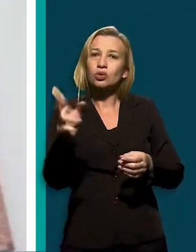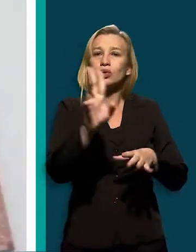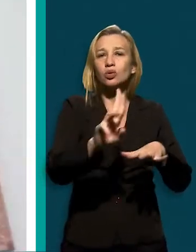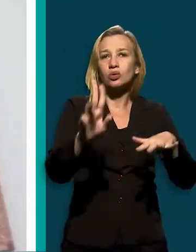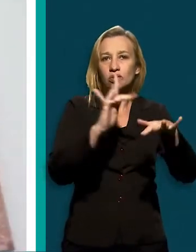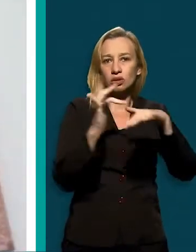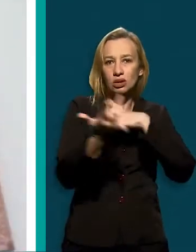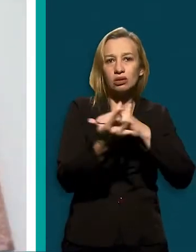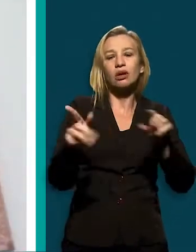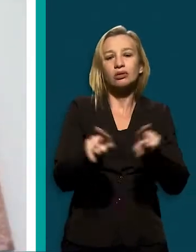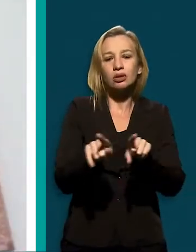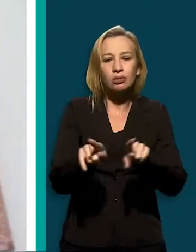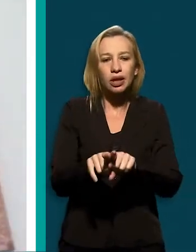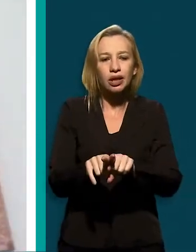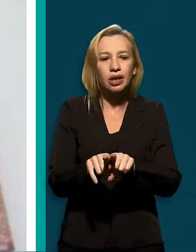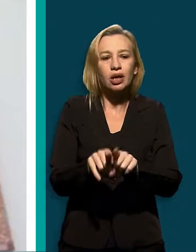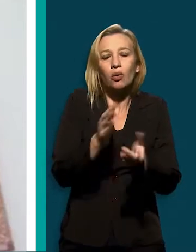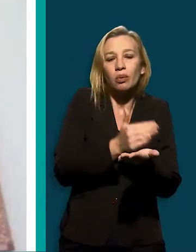ferramentas, né,